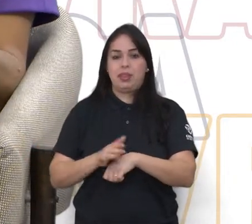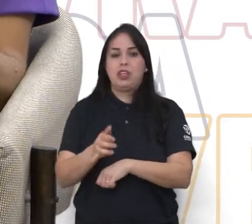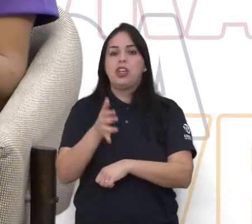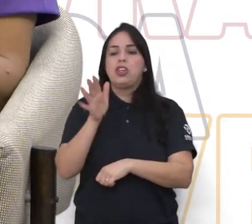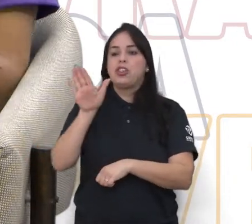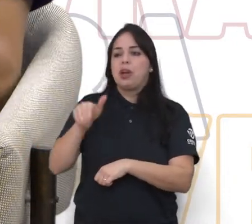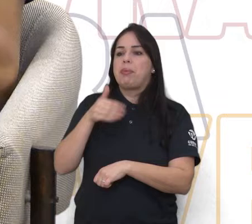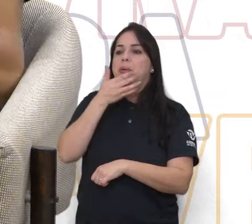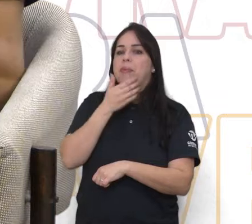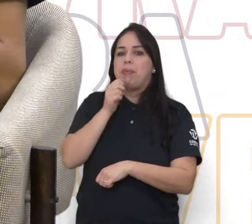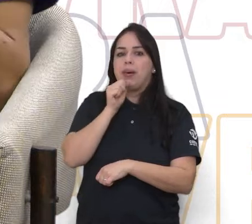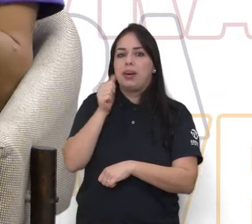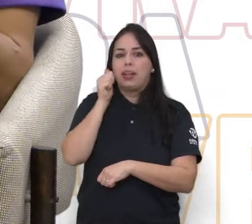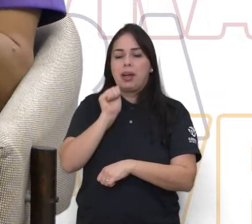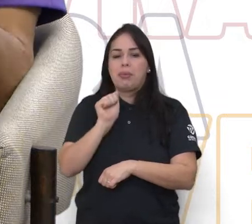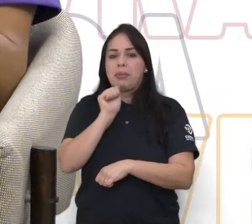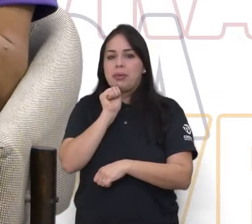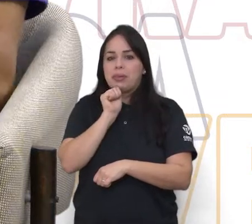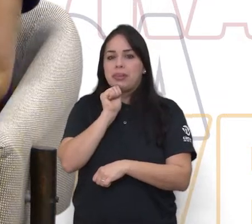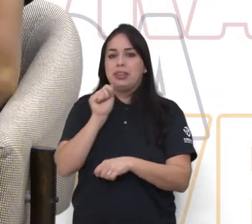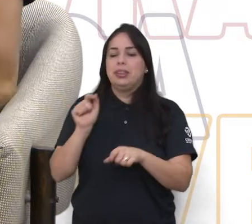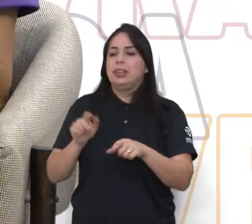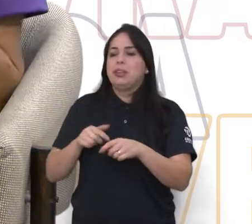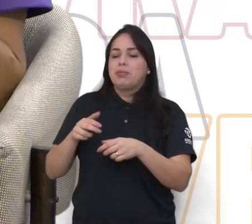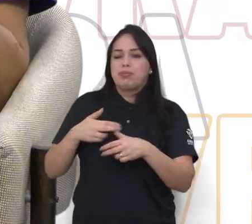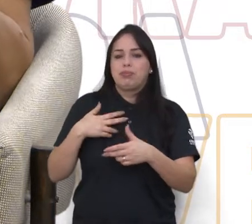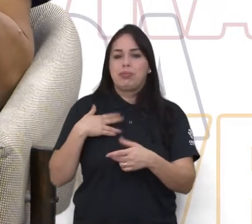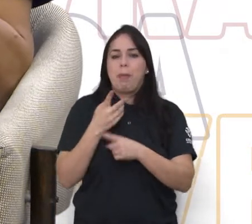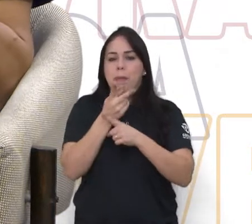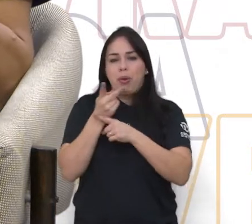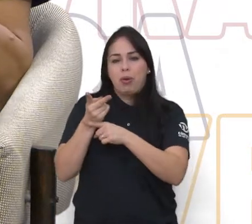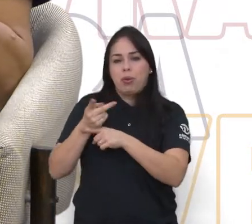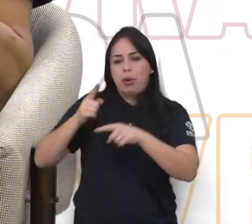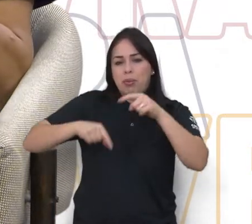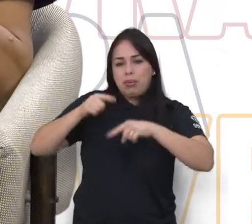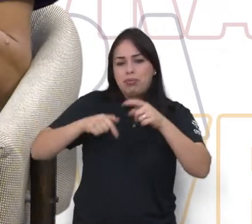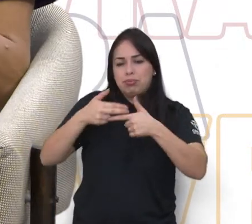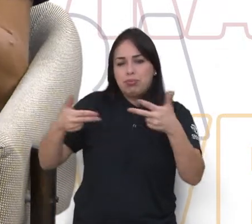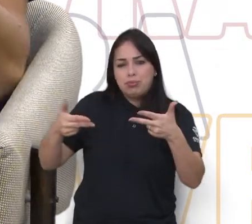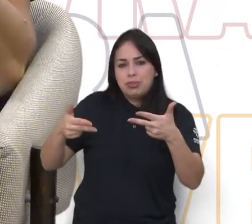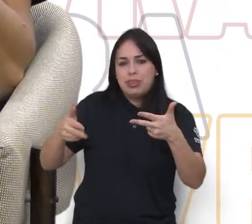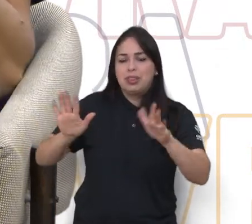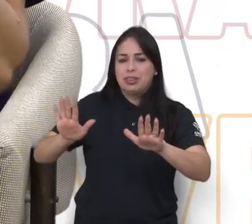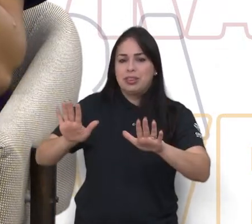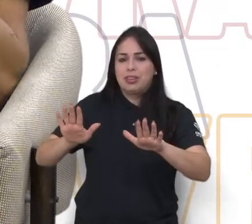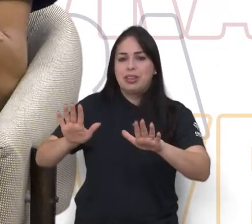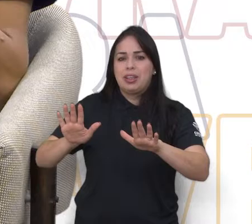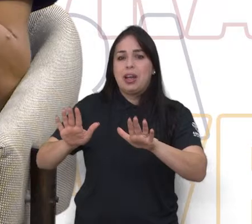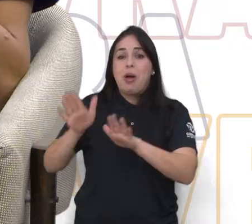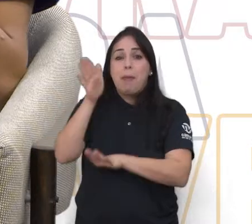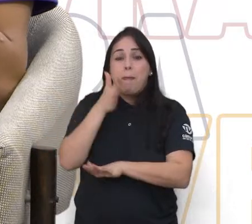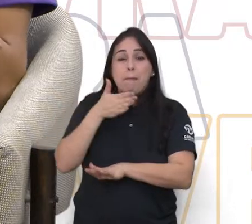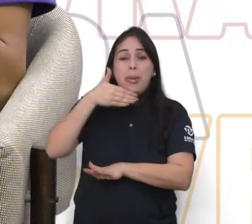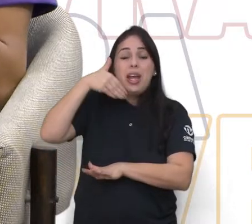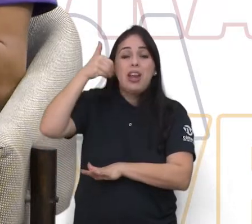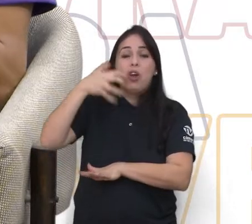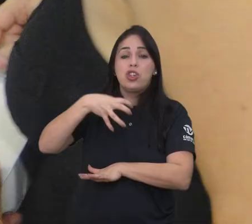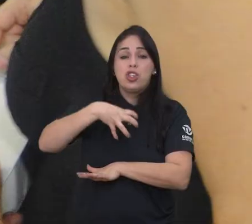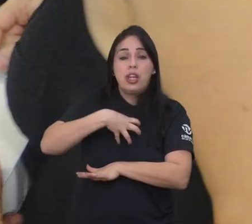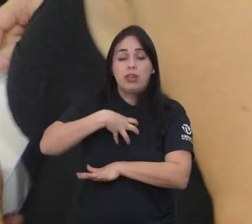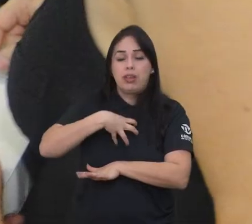a mãe, principalmente, né? Não é pegar os materiais, entregar para as crianças, soltar a criatividade, não, gente. A melhor